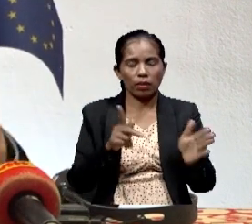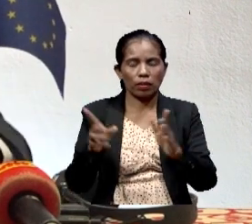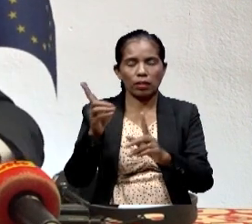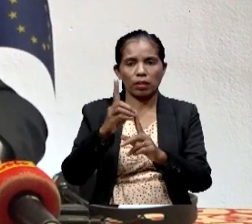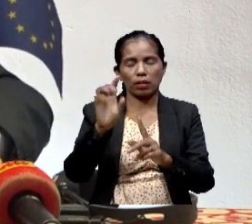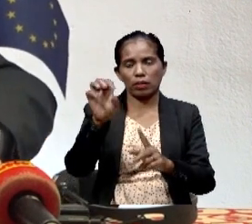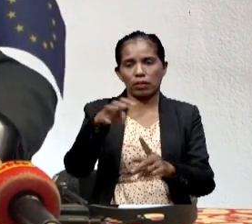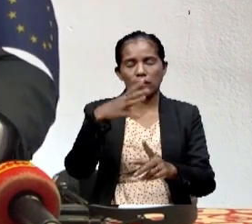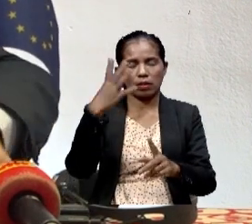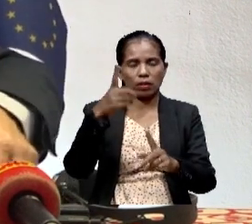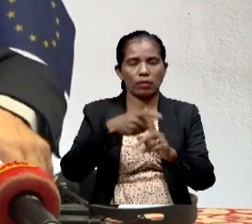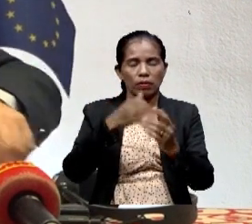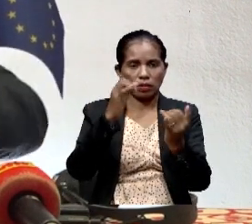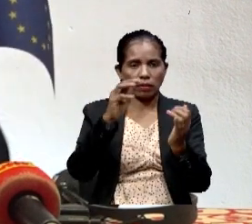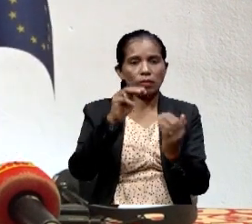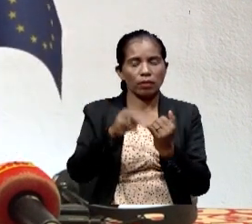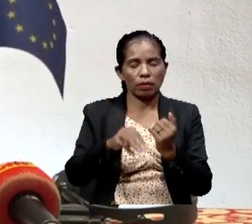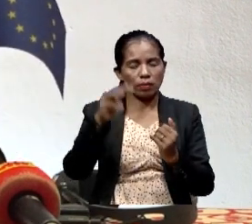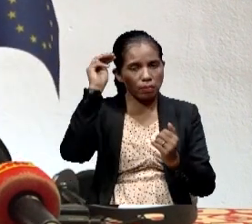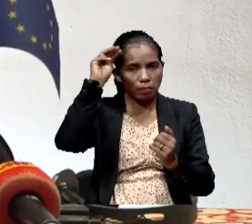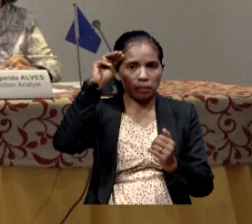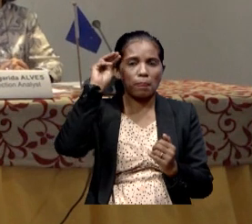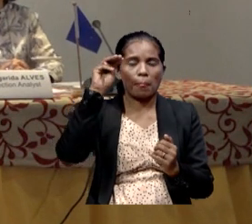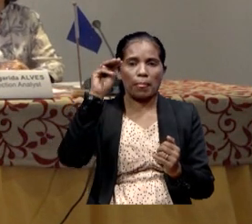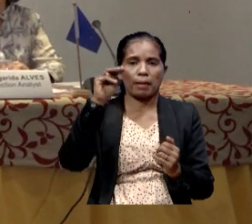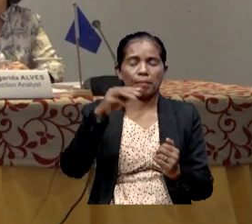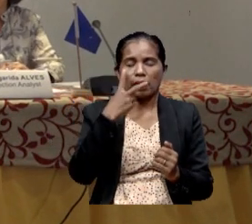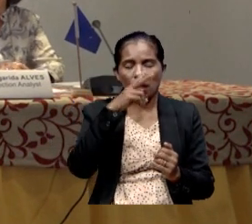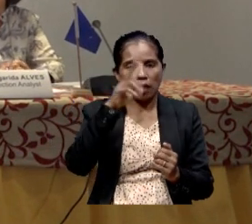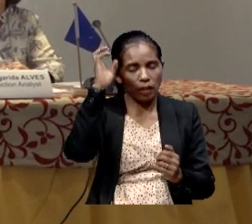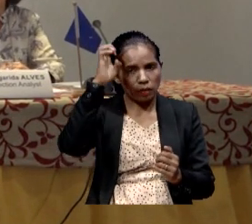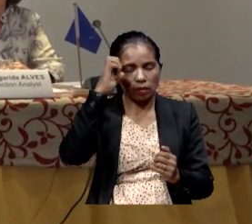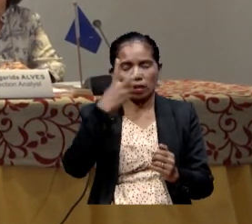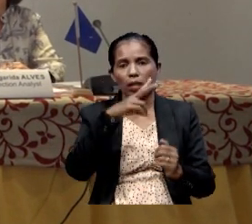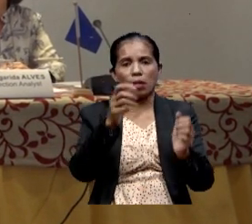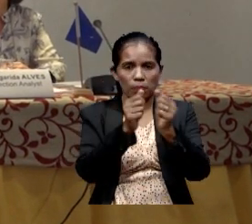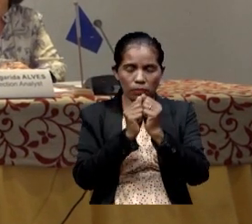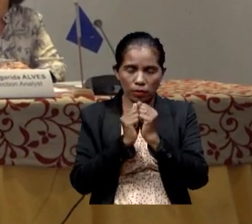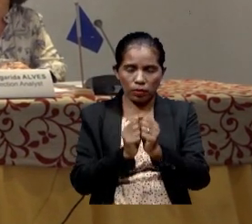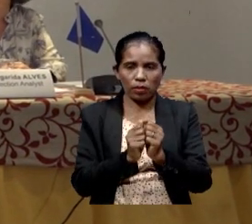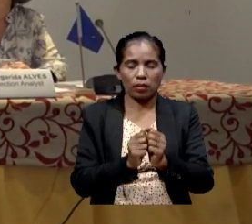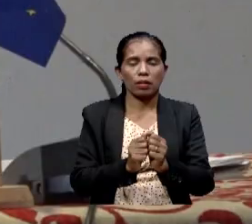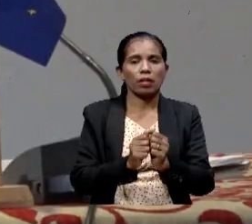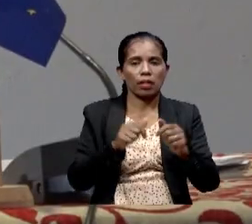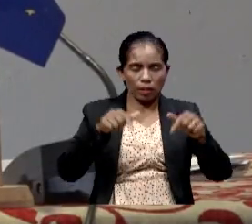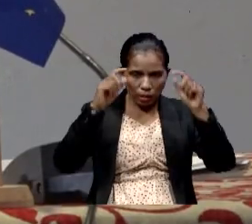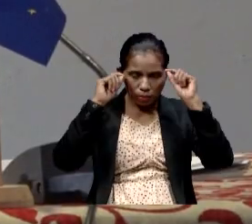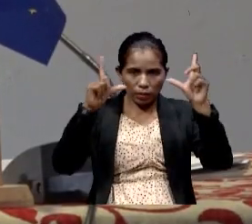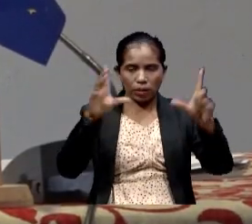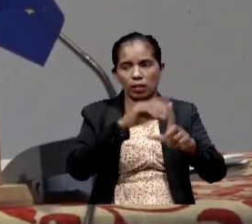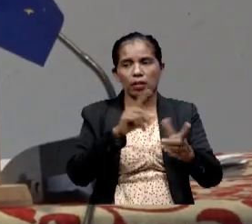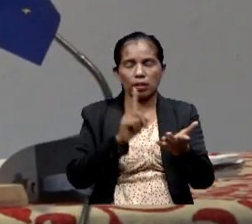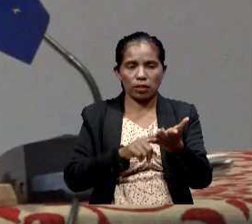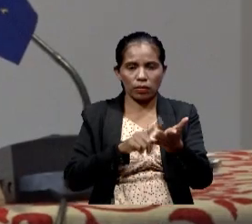hat fulané missão observação eleitoral União Europeia nian hamuto co delegação União Europeia e Timor Leste se